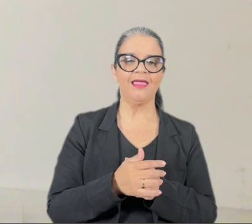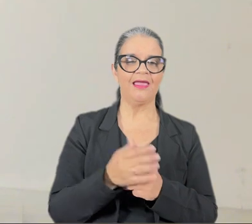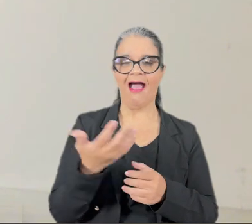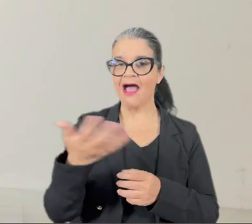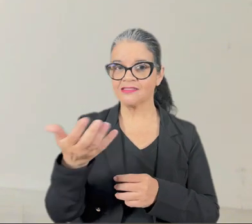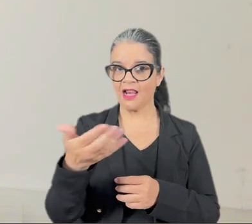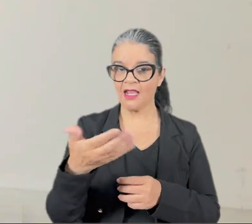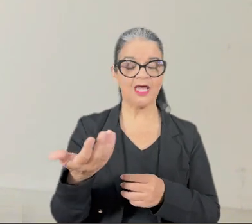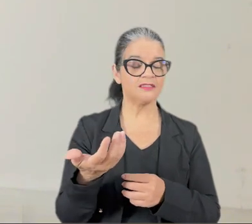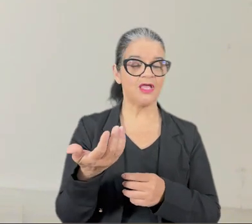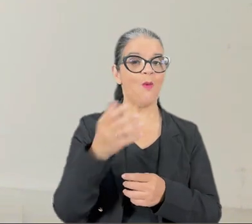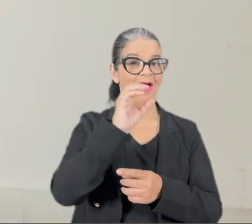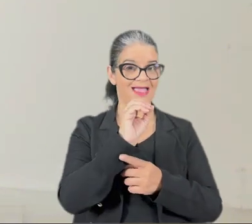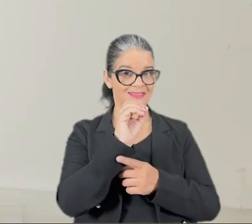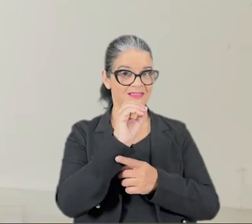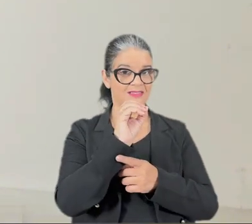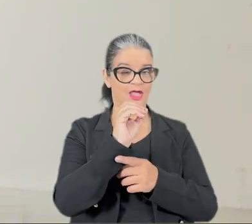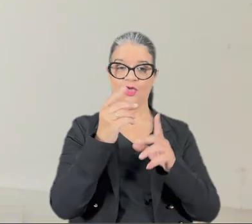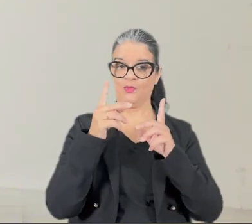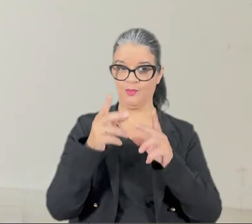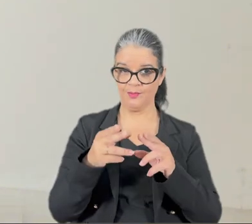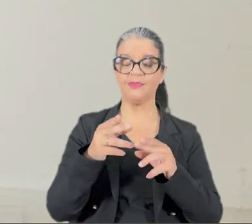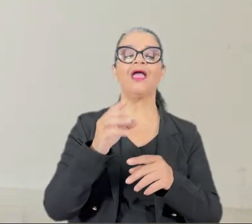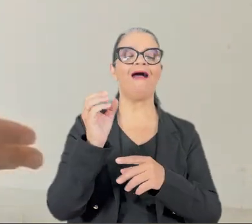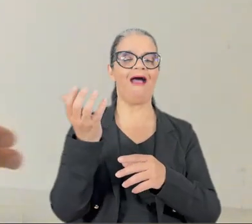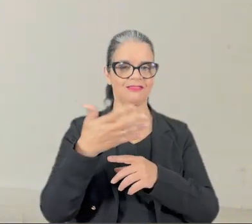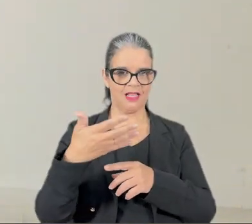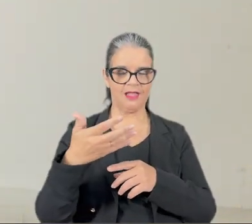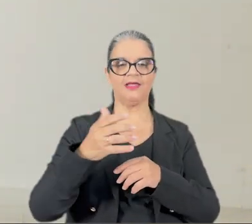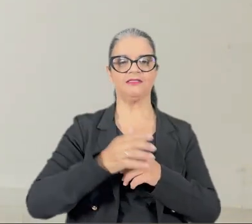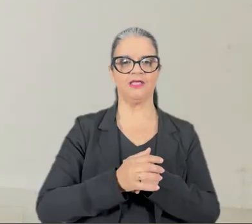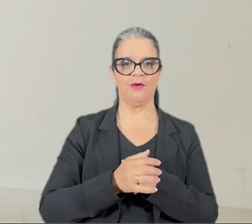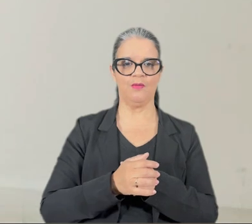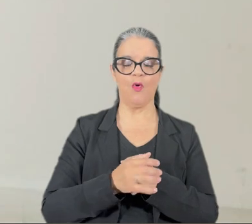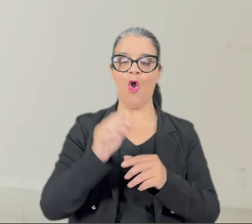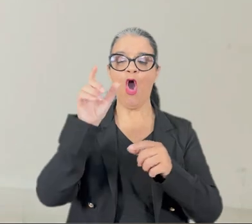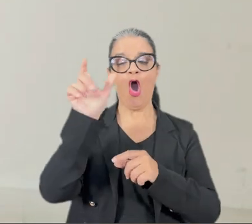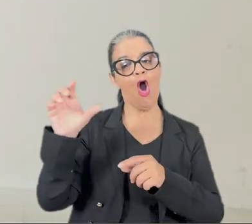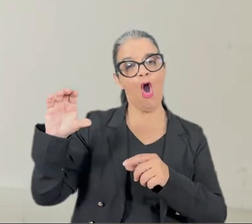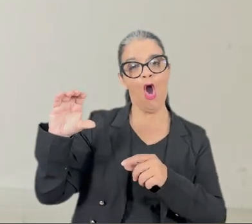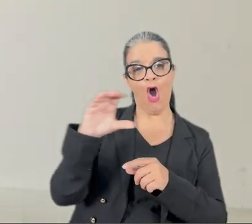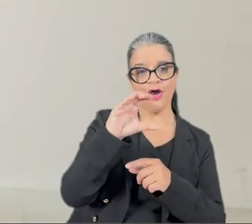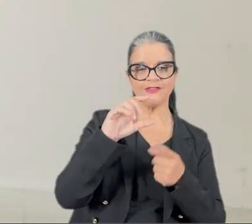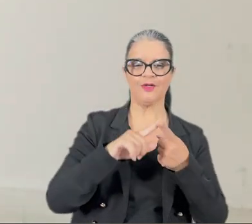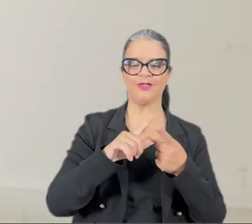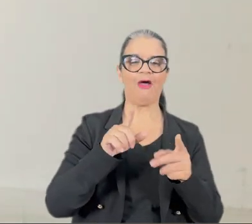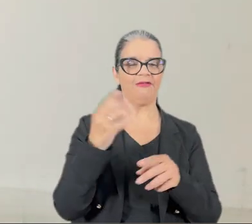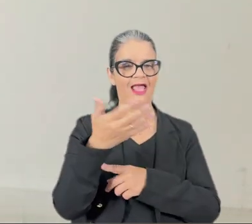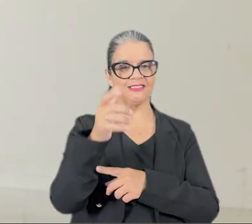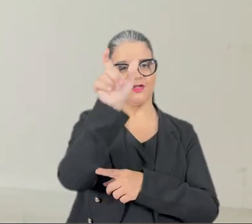que a aceleração desse bloco é zero, tanto a aceleração horizontal quanto à